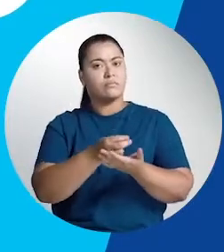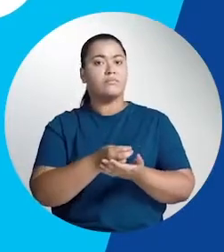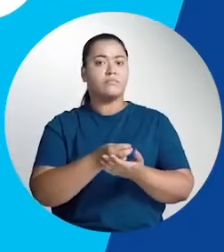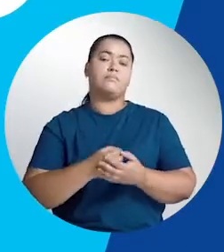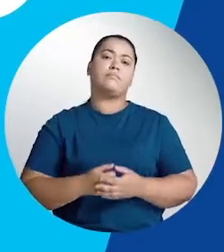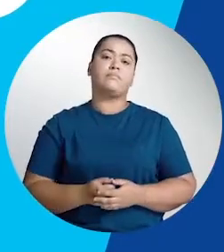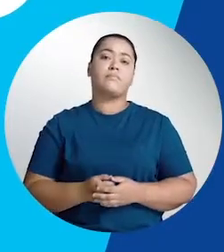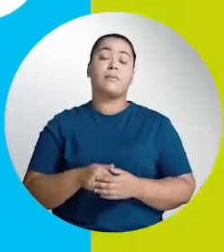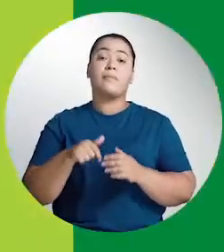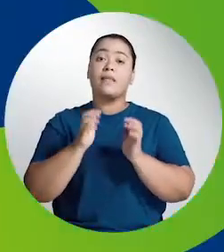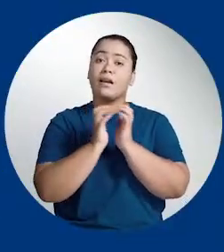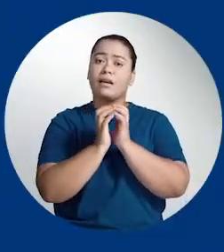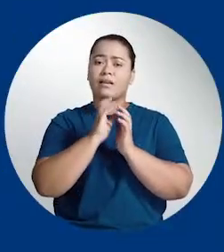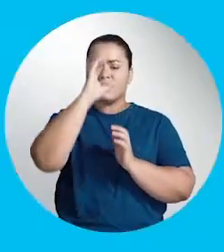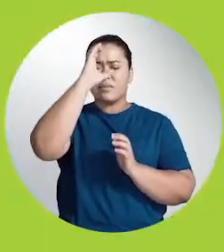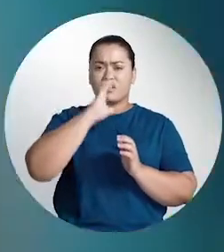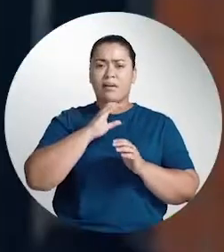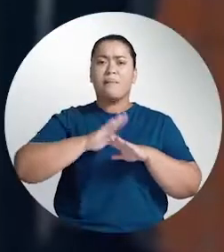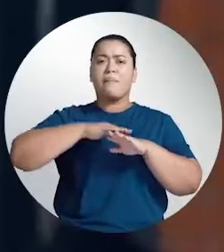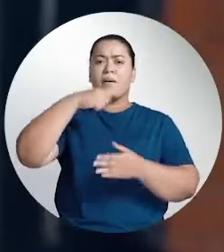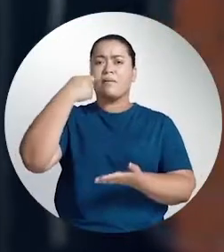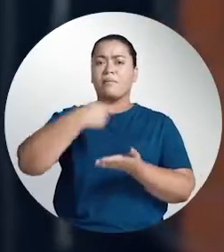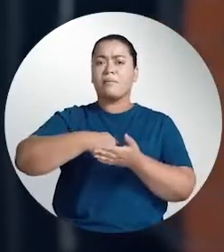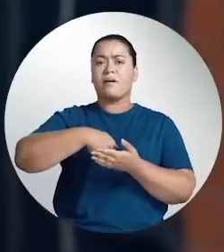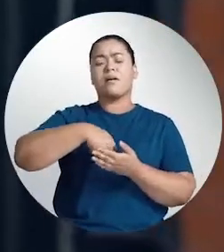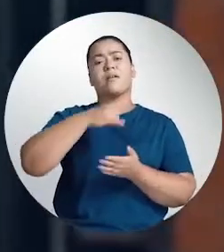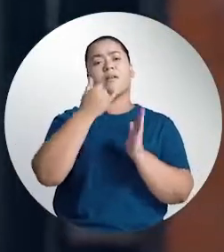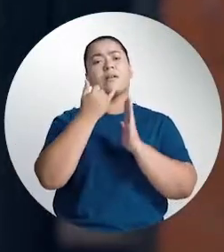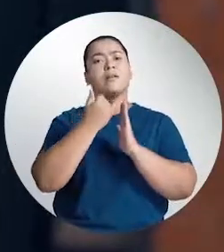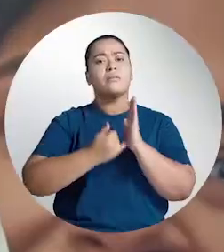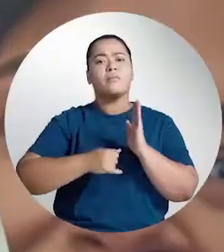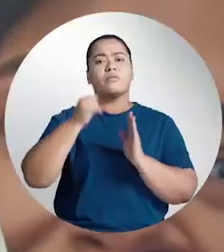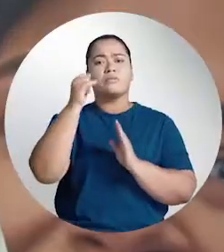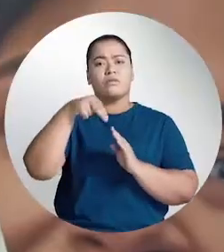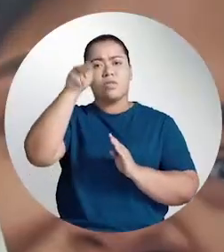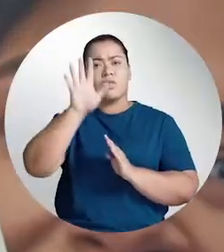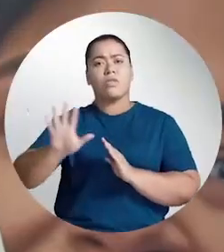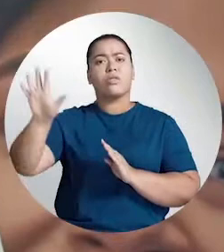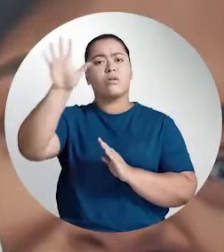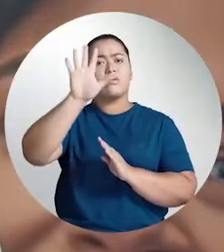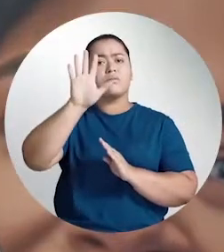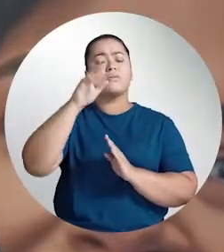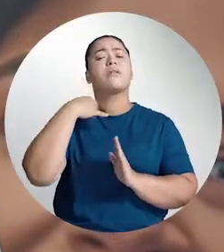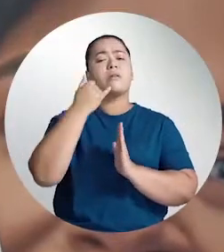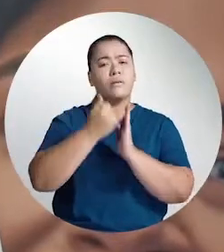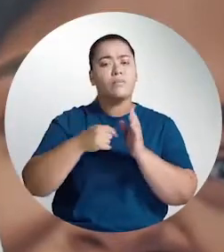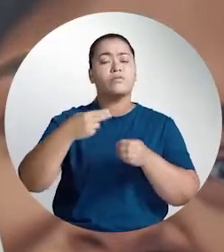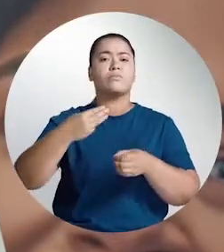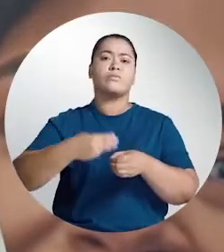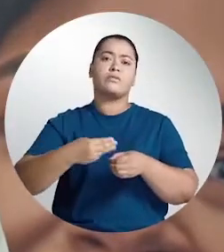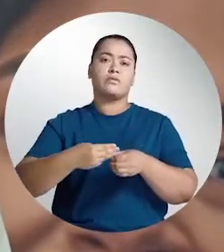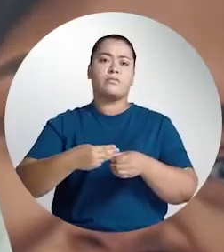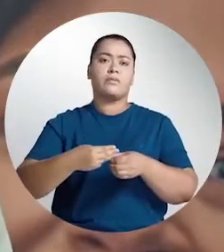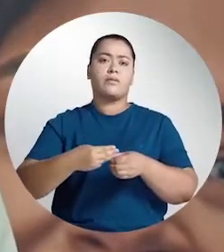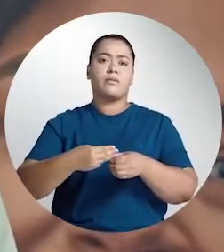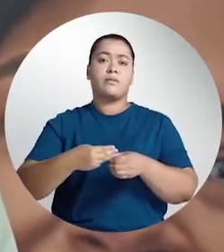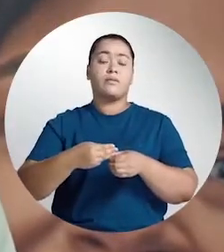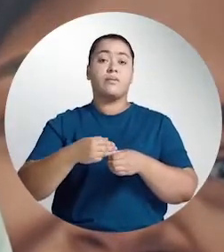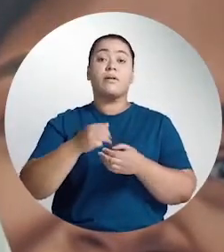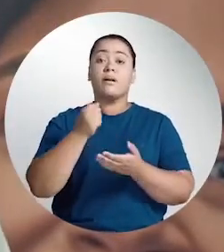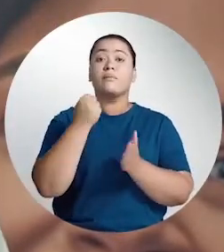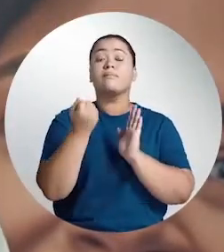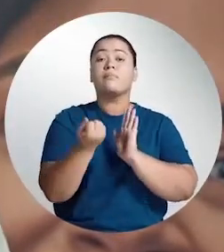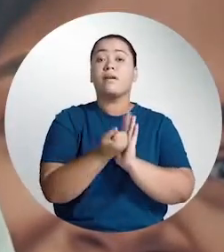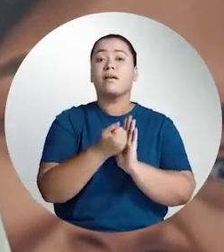contas e cobranças da prefeitura. O recifense é o cidadão que mais paga imposto no norte e nordeste do Brasil. Imposto, estou falando,